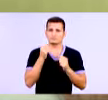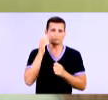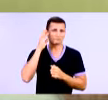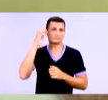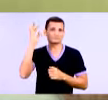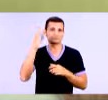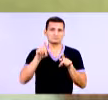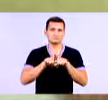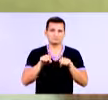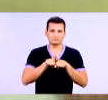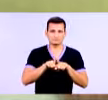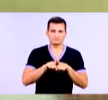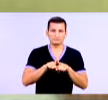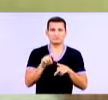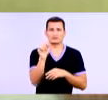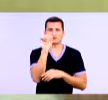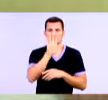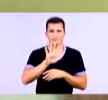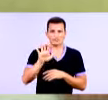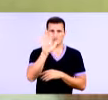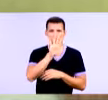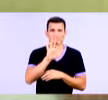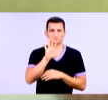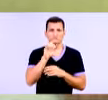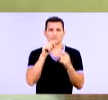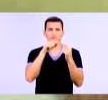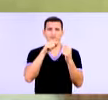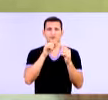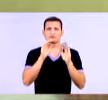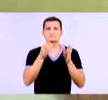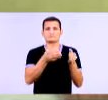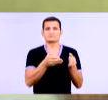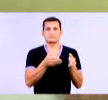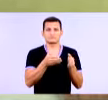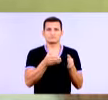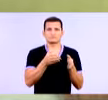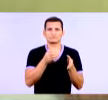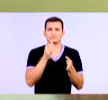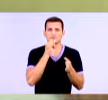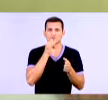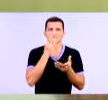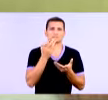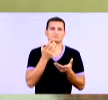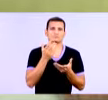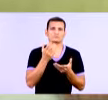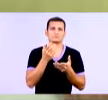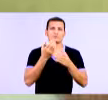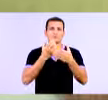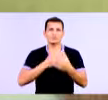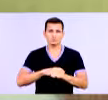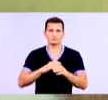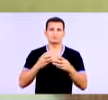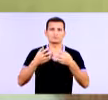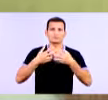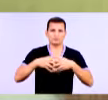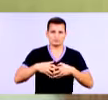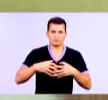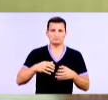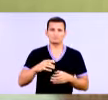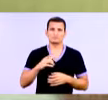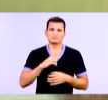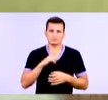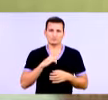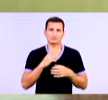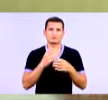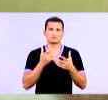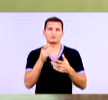também a imagem vinculada a um evento específico. Vamos imaginar o processo seletivo do IFRO. Nós temos um processo seletivo, então você tem